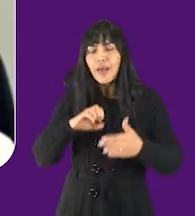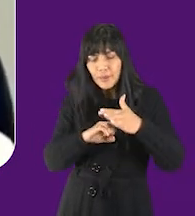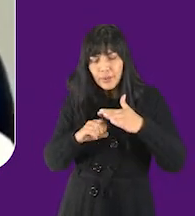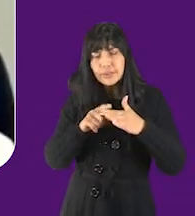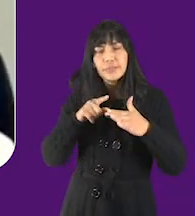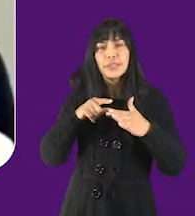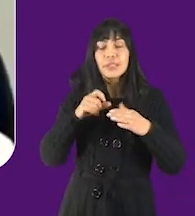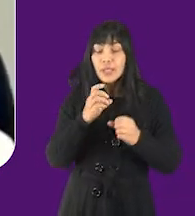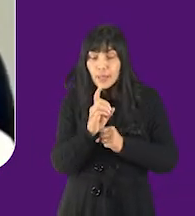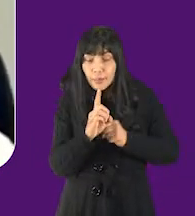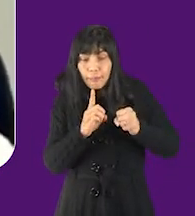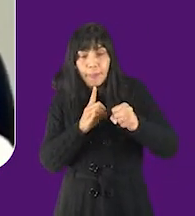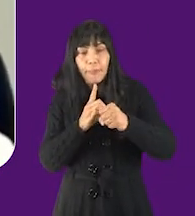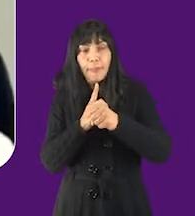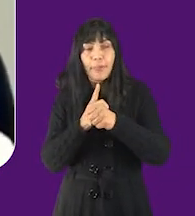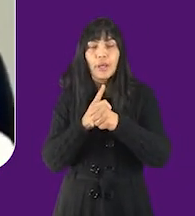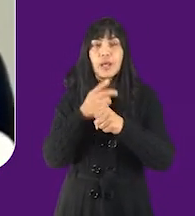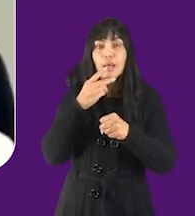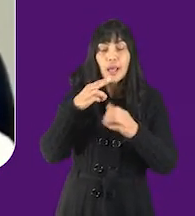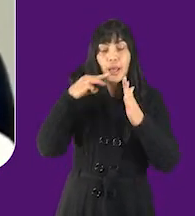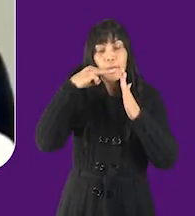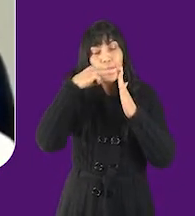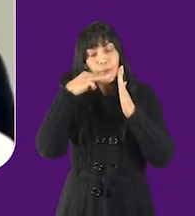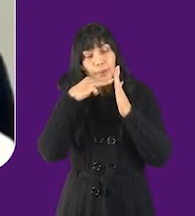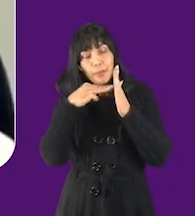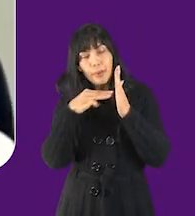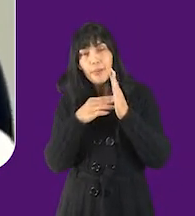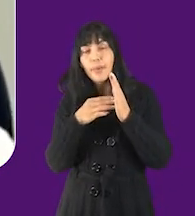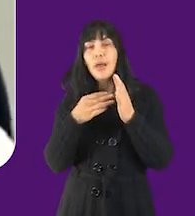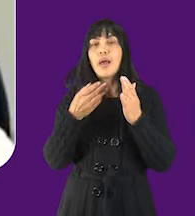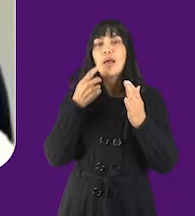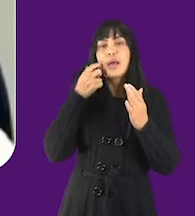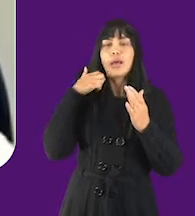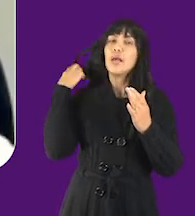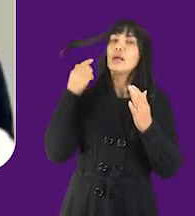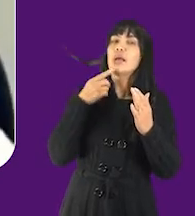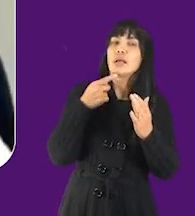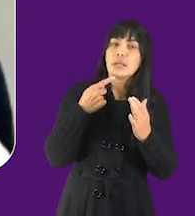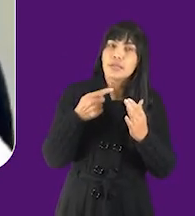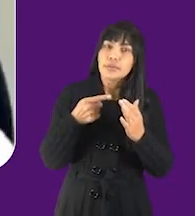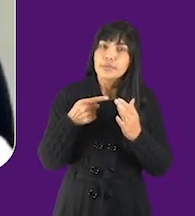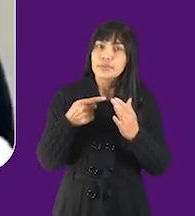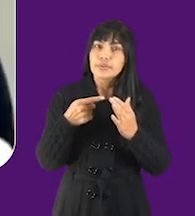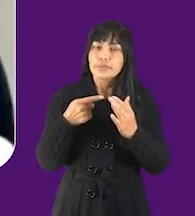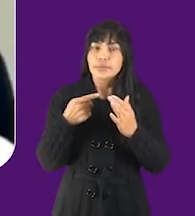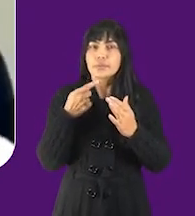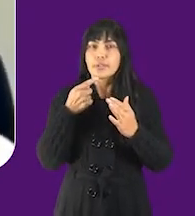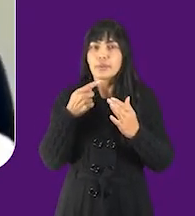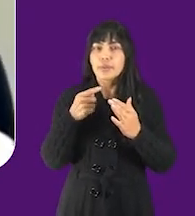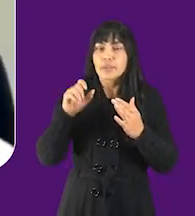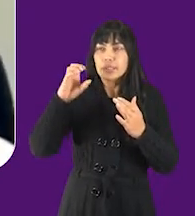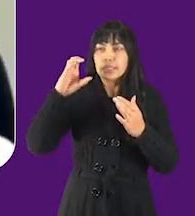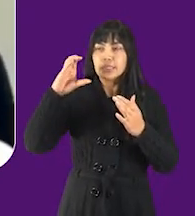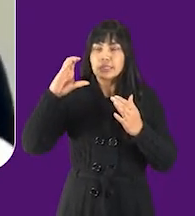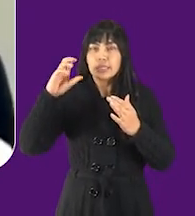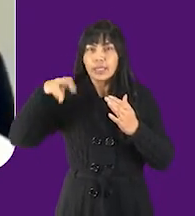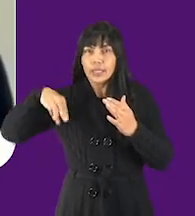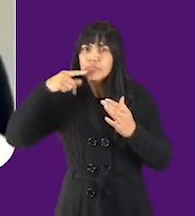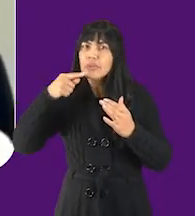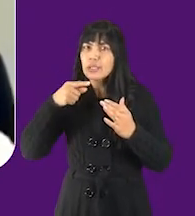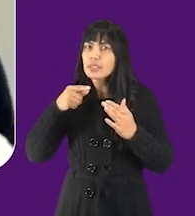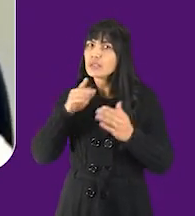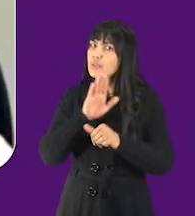as empresas, na sociedade. E nesse sentido, as metodologias de excelência operacional, como o nosso WCM, ele tem